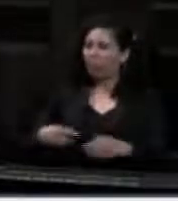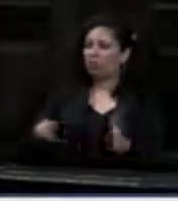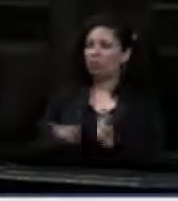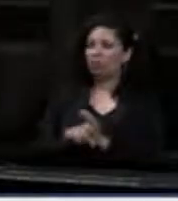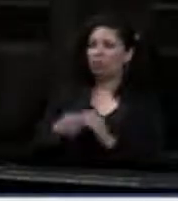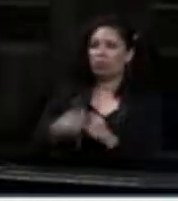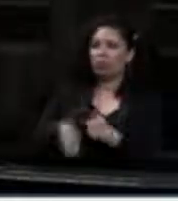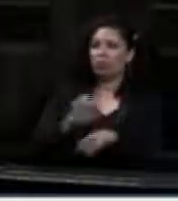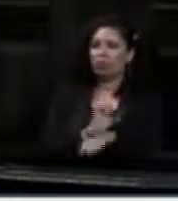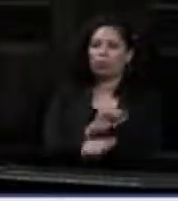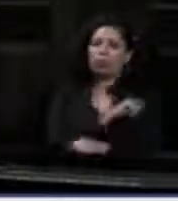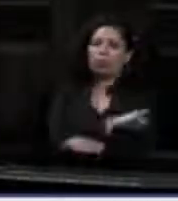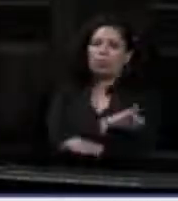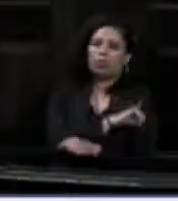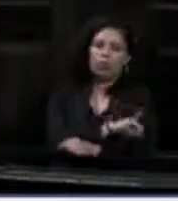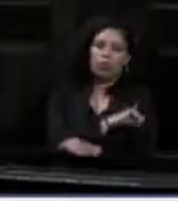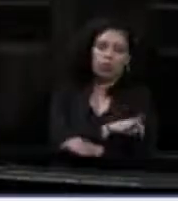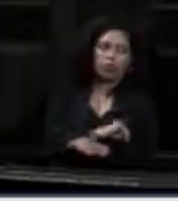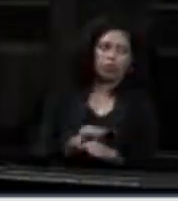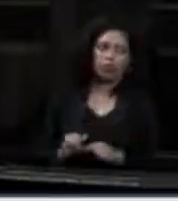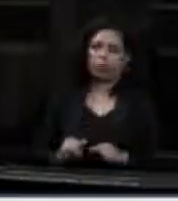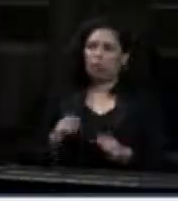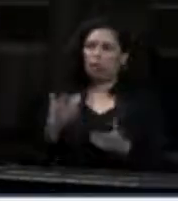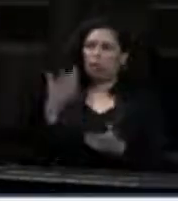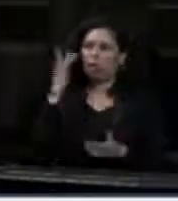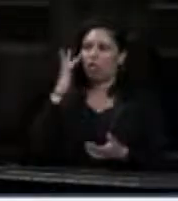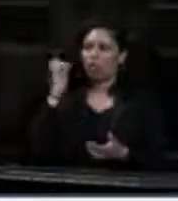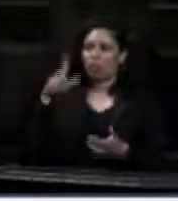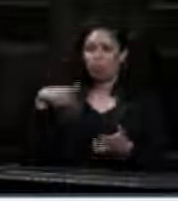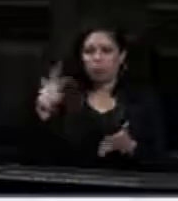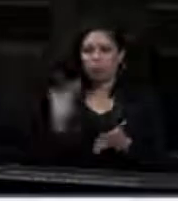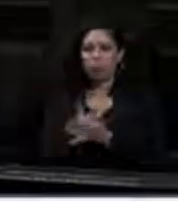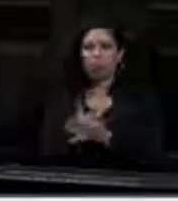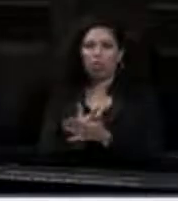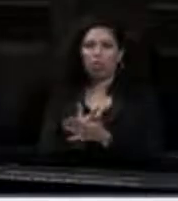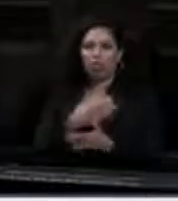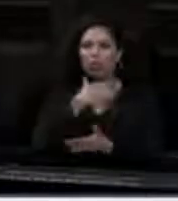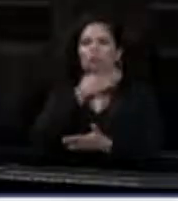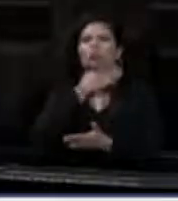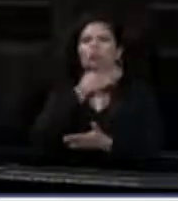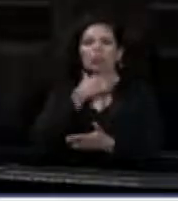para o Estado do Rio de Janeiro dessa grave crise que nós estamos